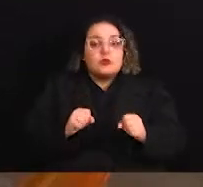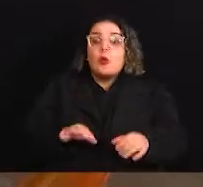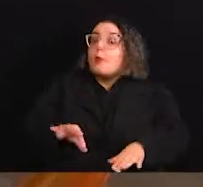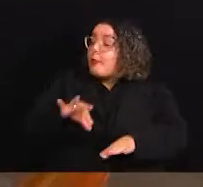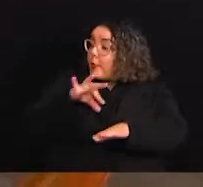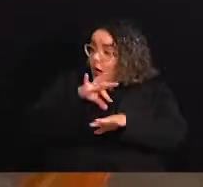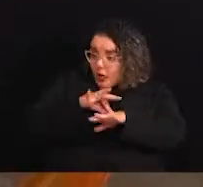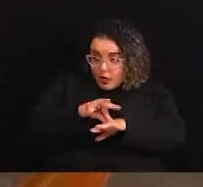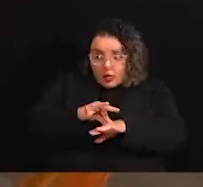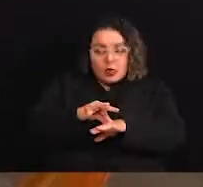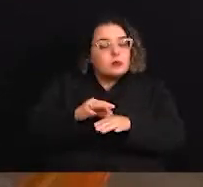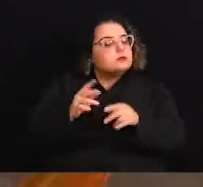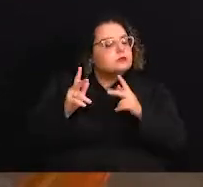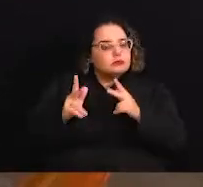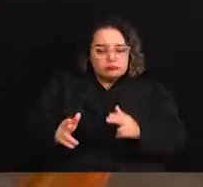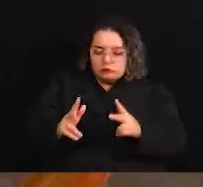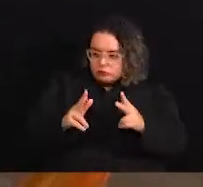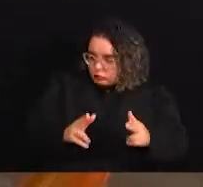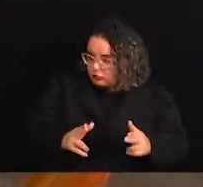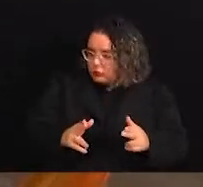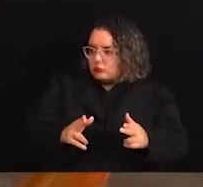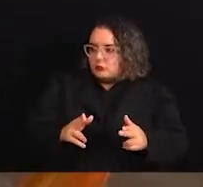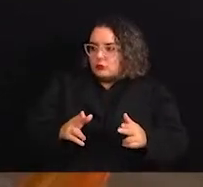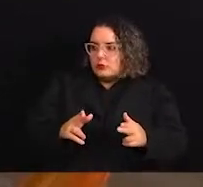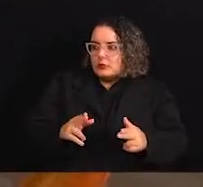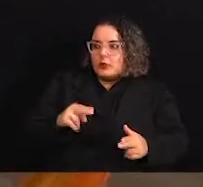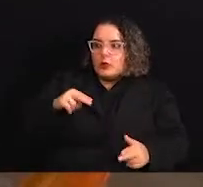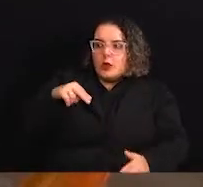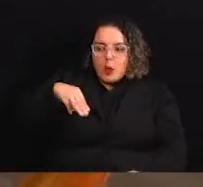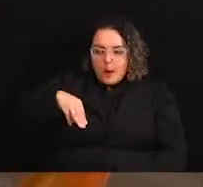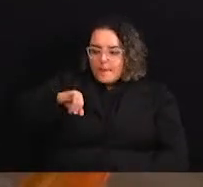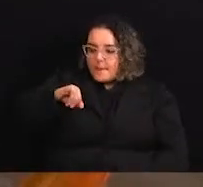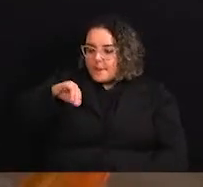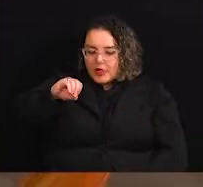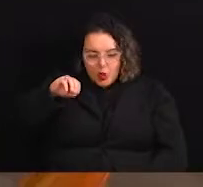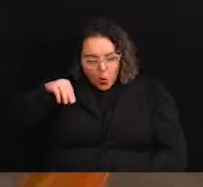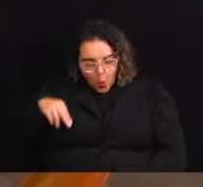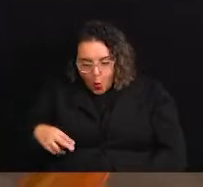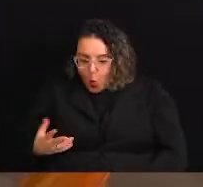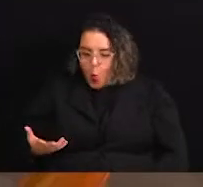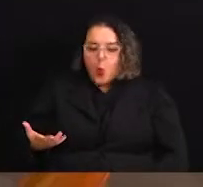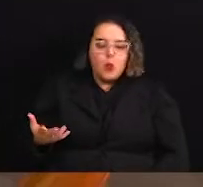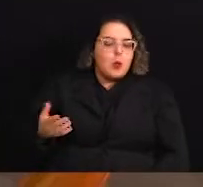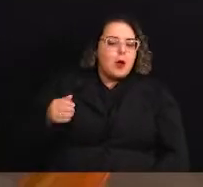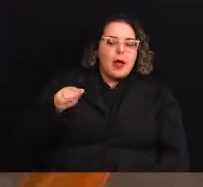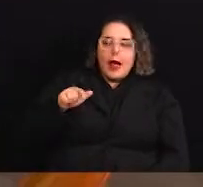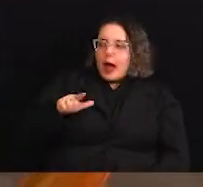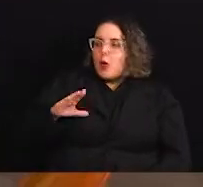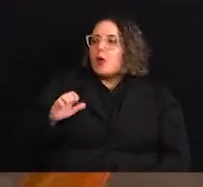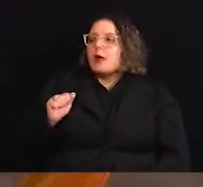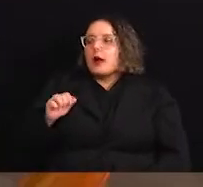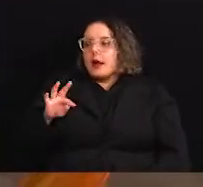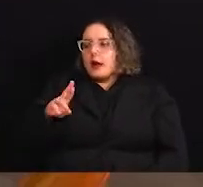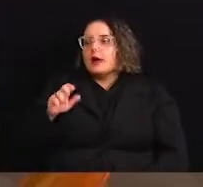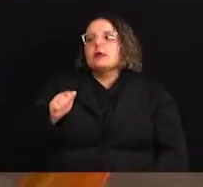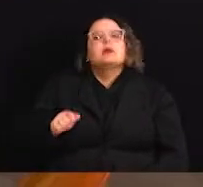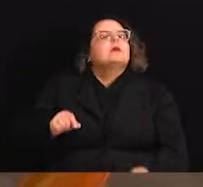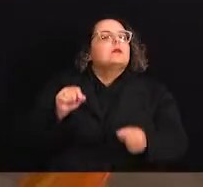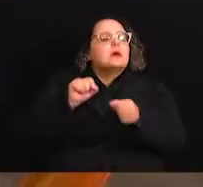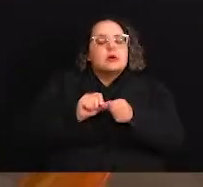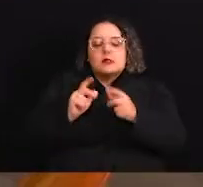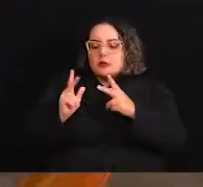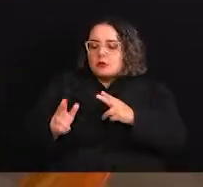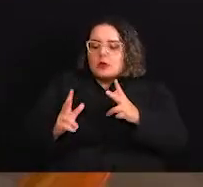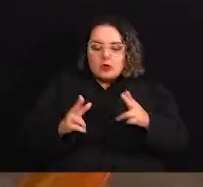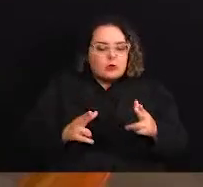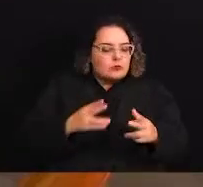uma carne, pode usar esse mesmo empanamento também, tipo uma isca de mignon, ou uma alcatra, alguma coisa assim, você pode estar fazendo o